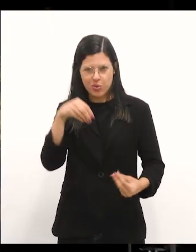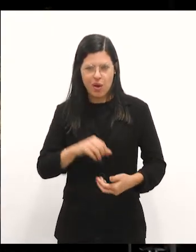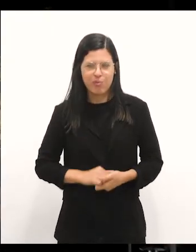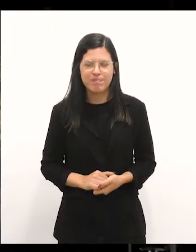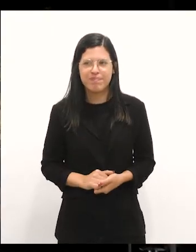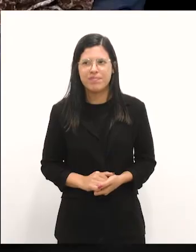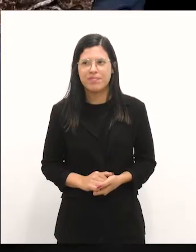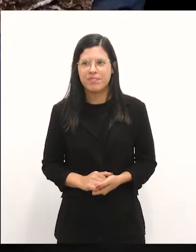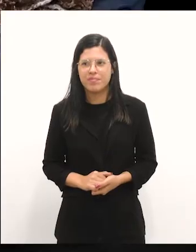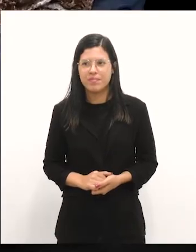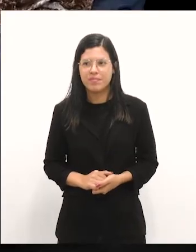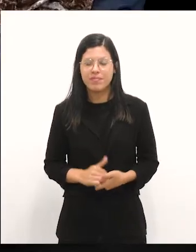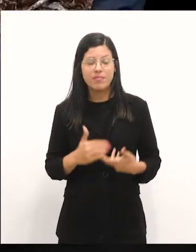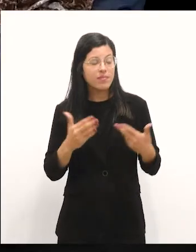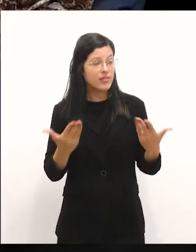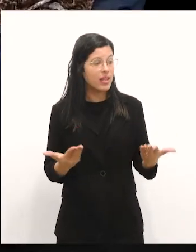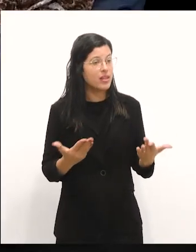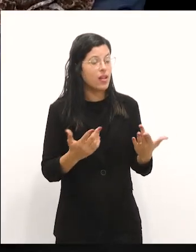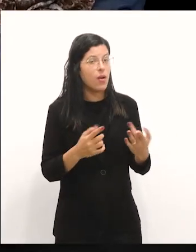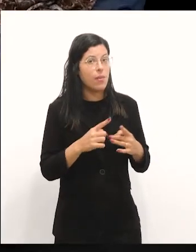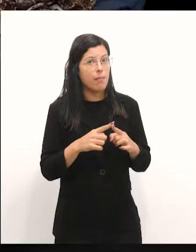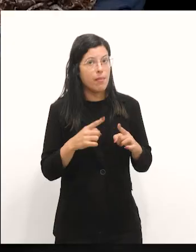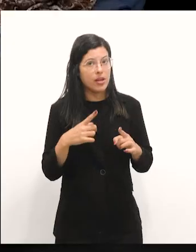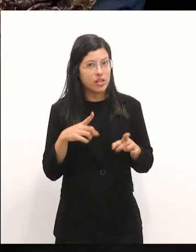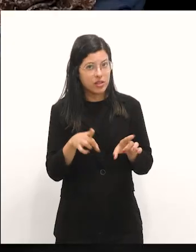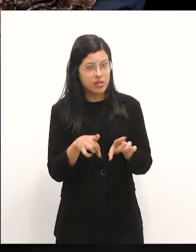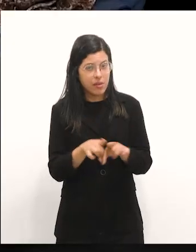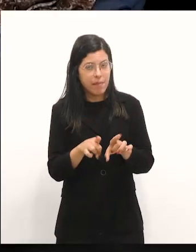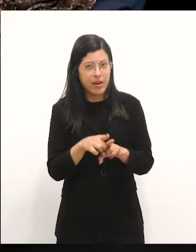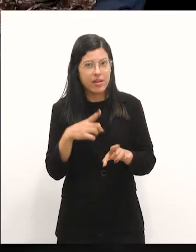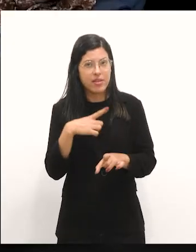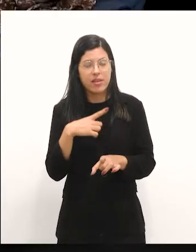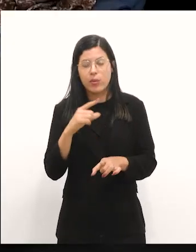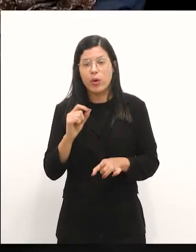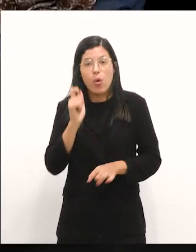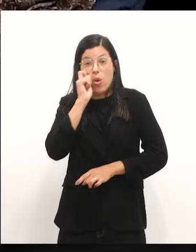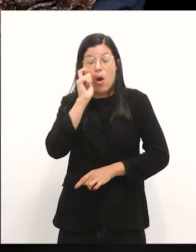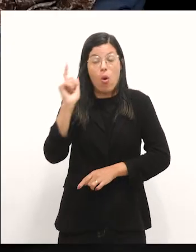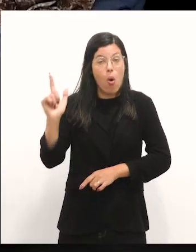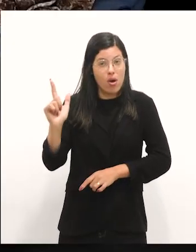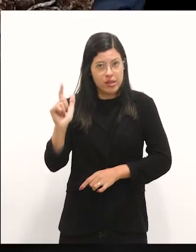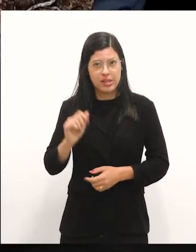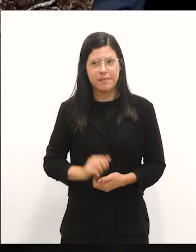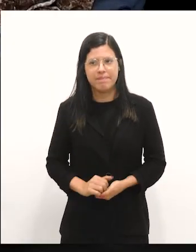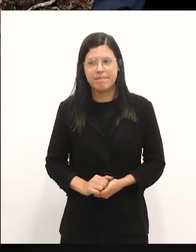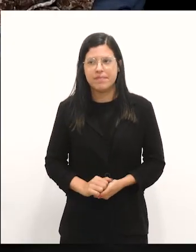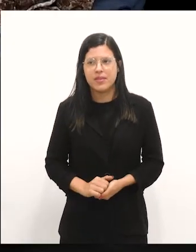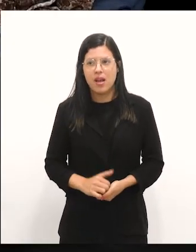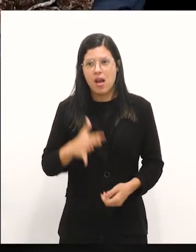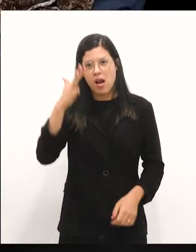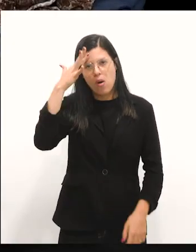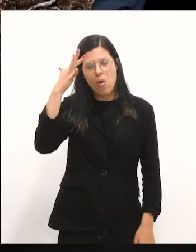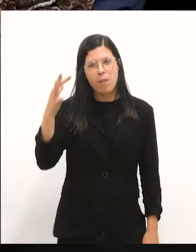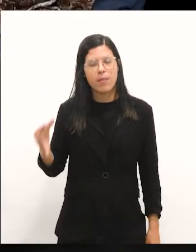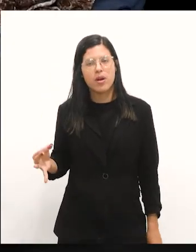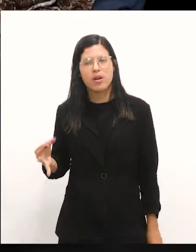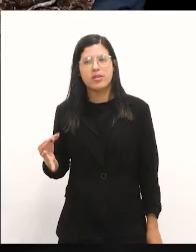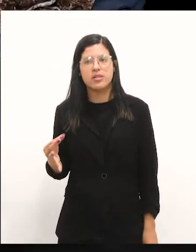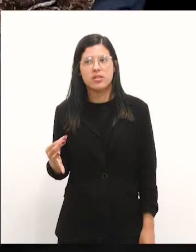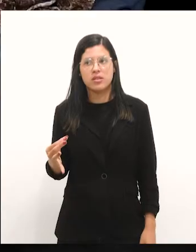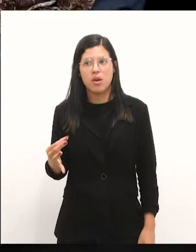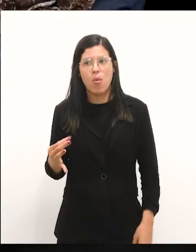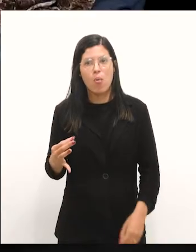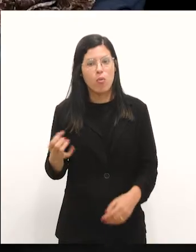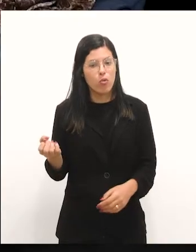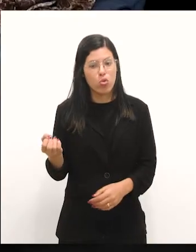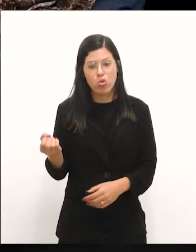espiritual. Bem, mas também tem o seguinte, quando ele acorda, a compreensão dele de que